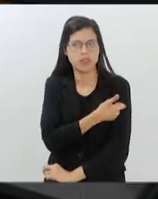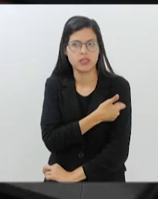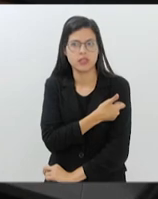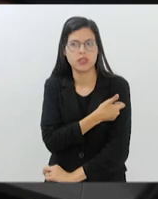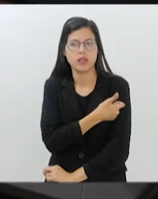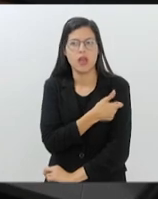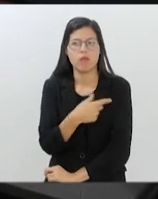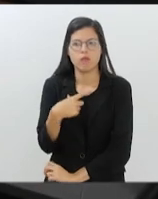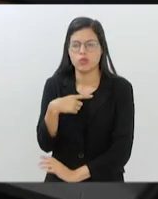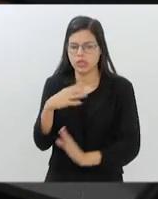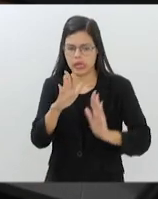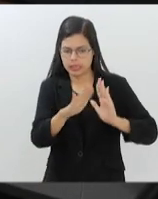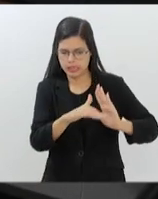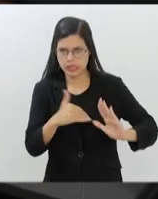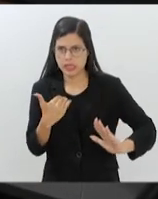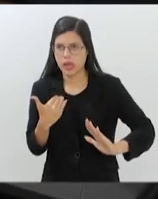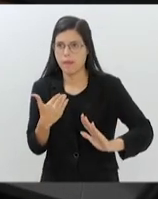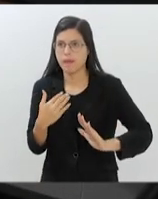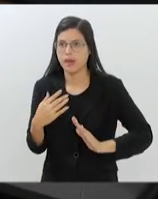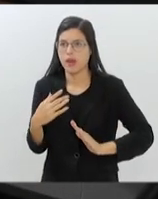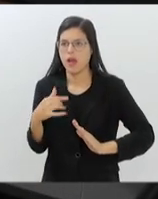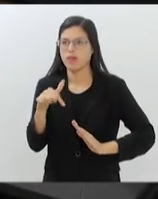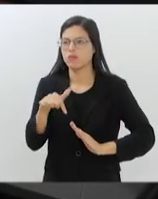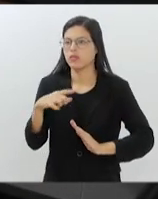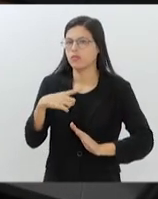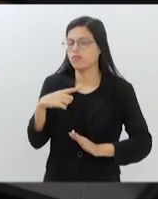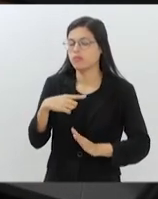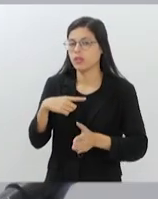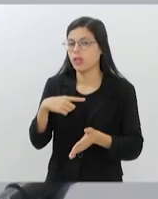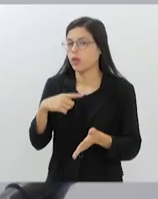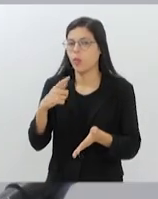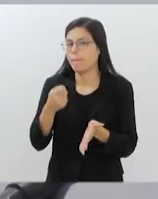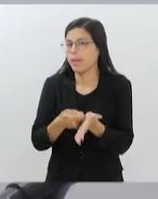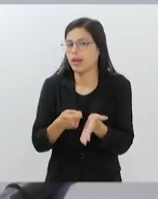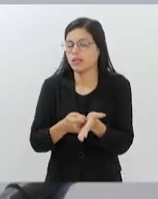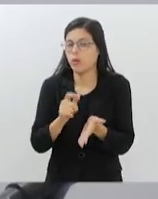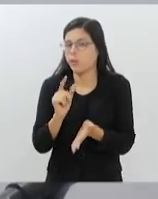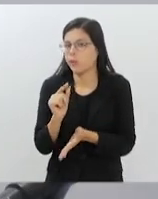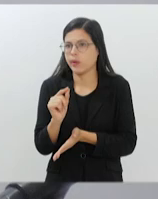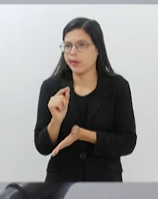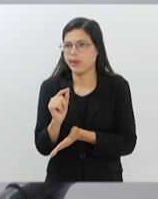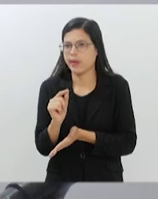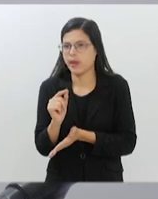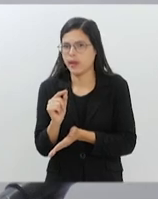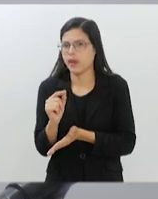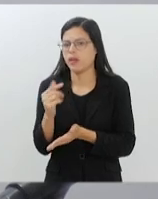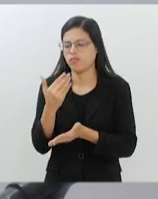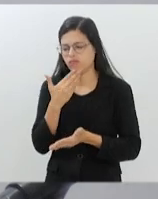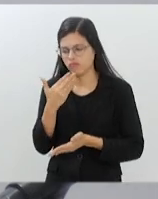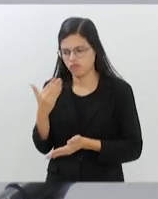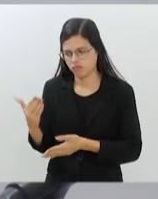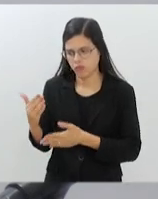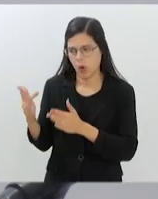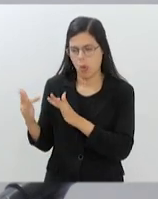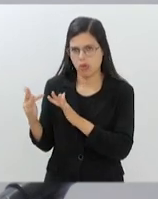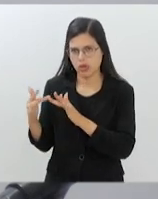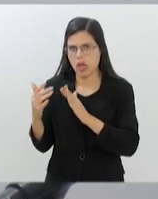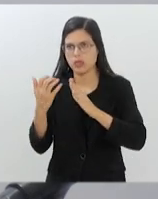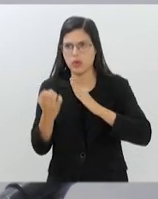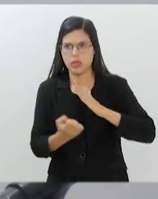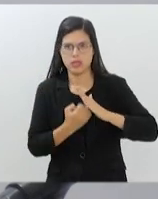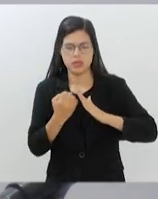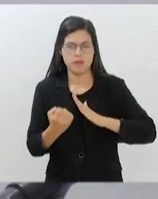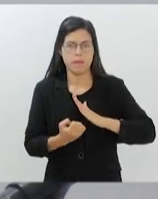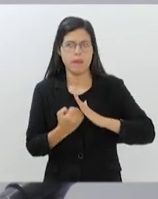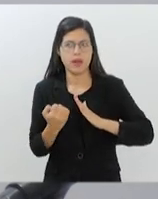esse c automaticamente tem a obrigação de acessar as agências contratadas pelo governo do estado